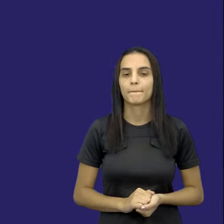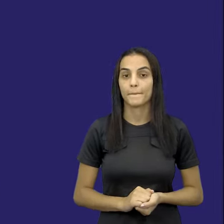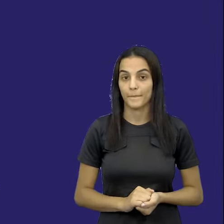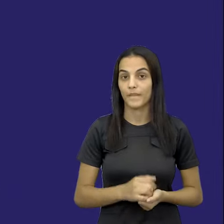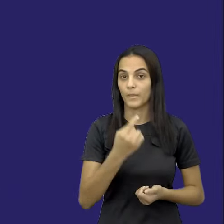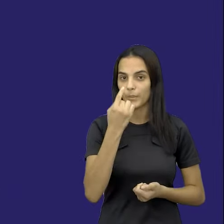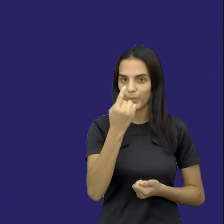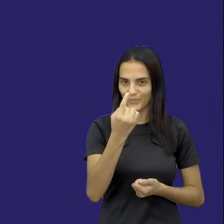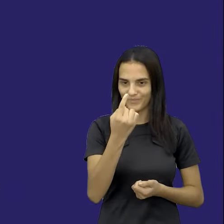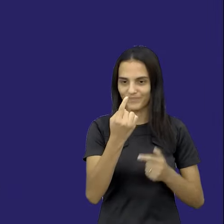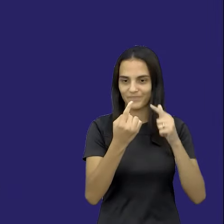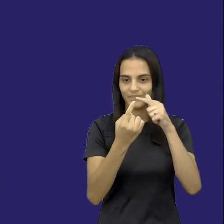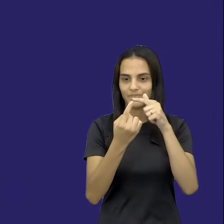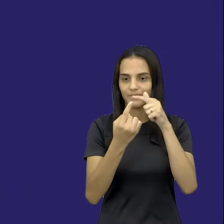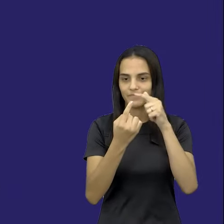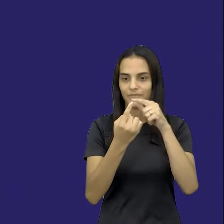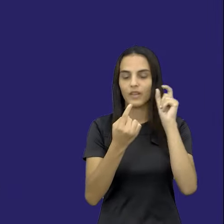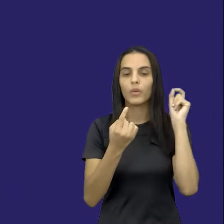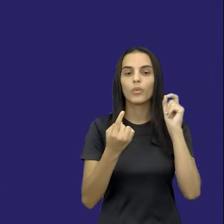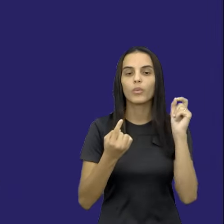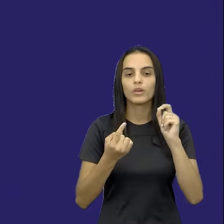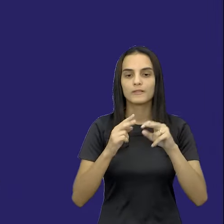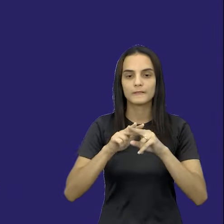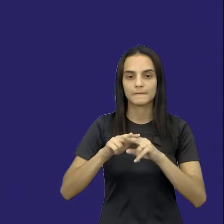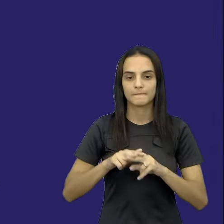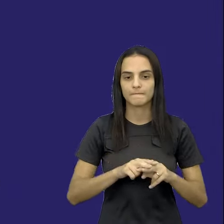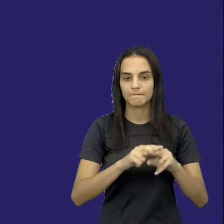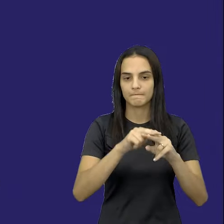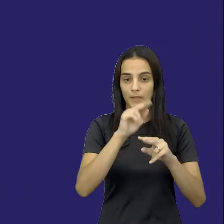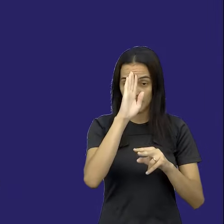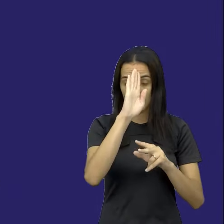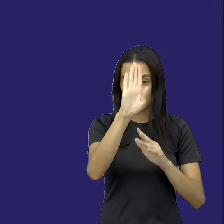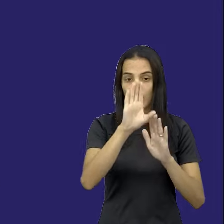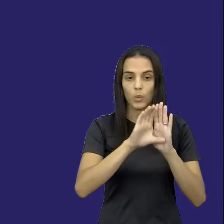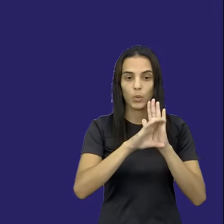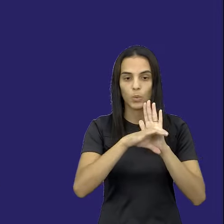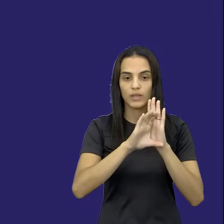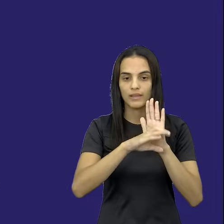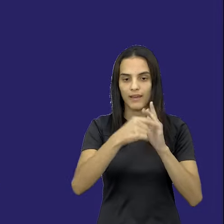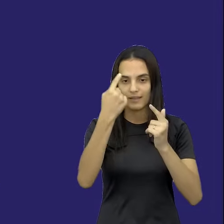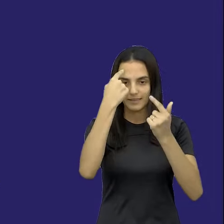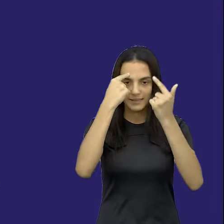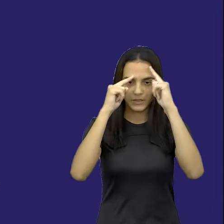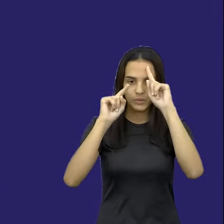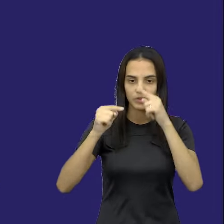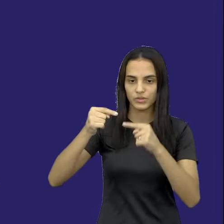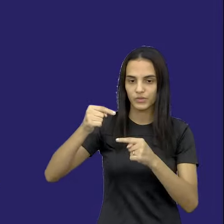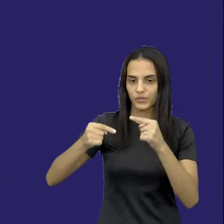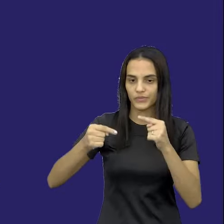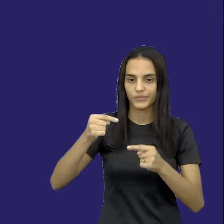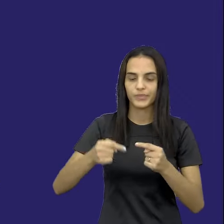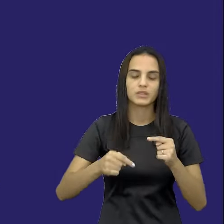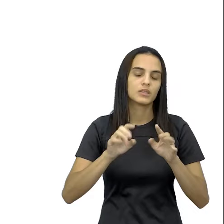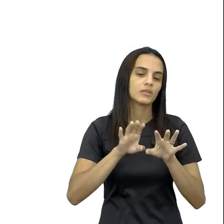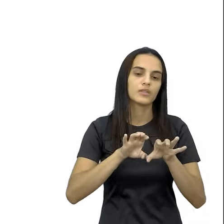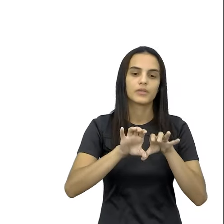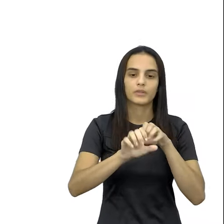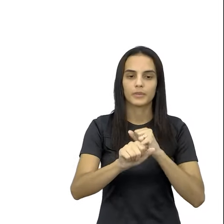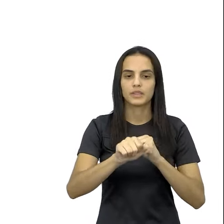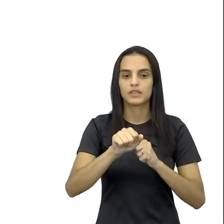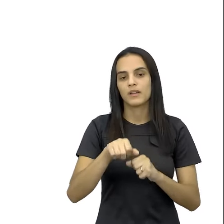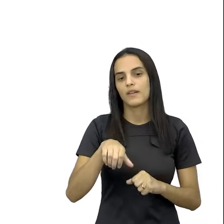Então, o nosso primeiro momento é revisitar os principais conceitos e ideias discutidos na